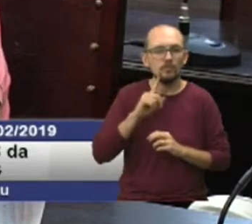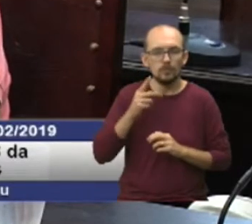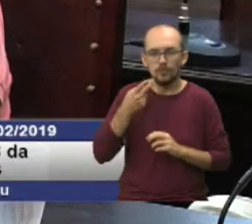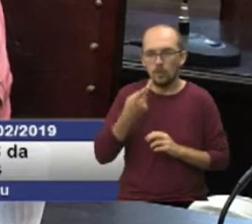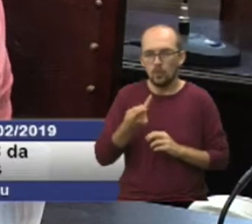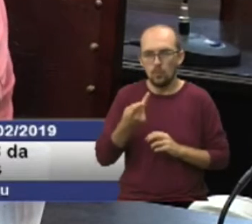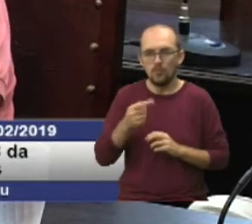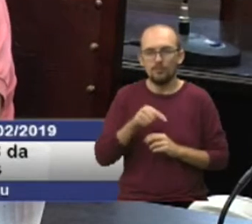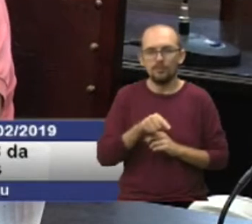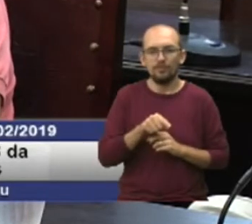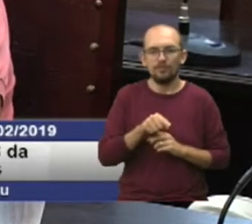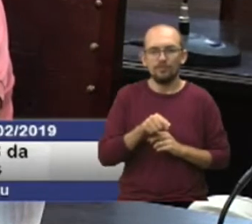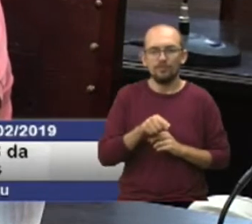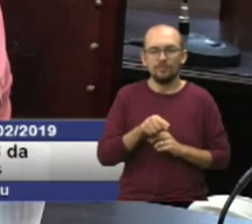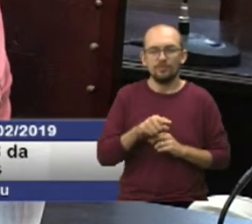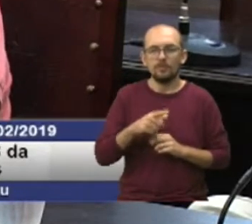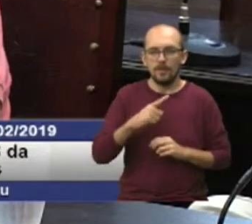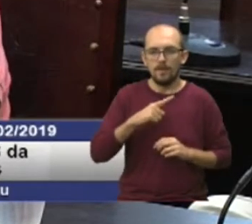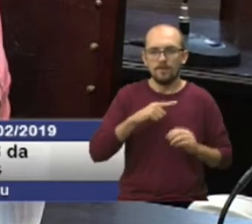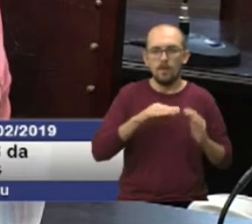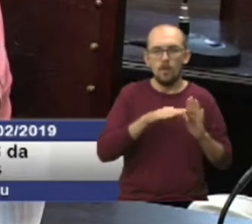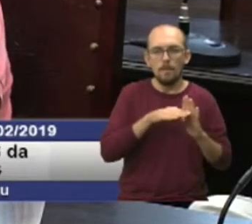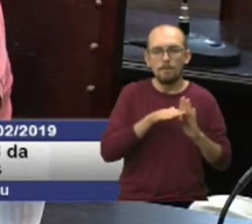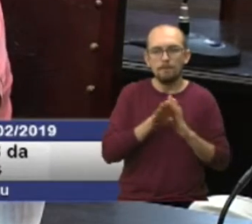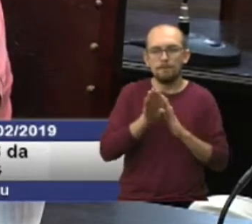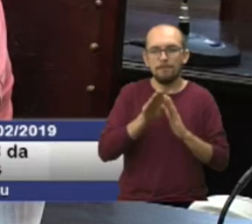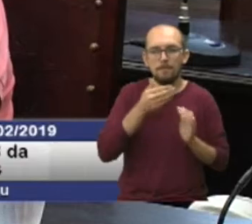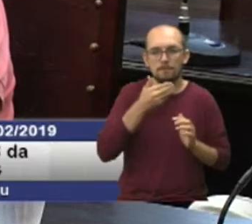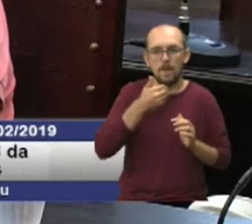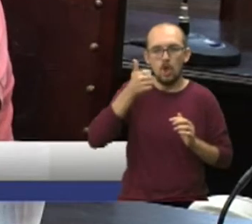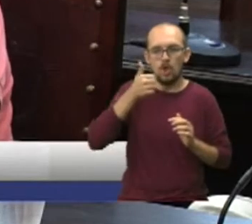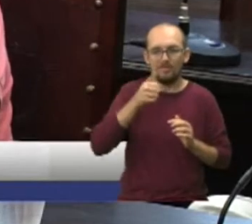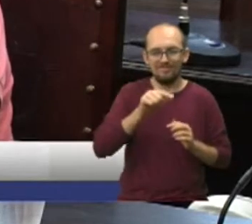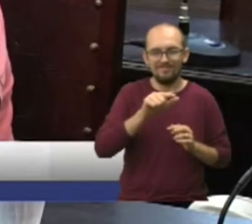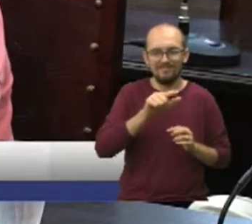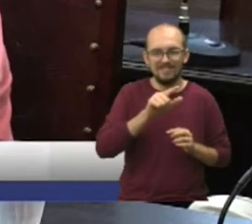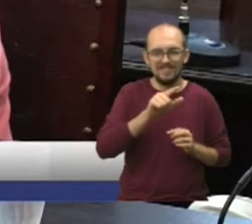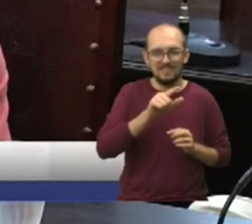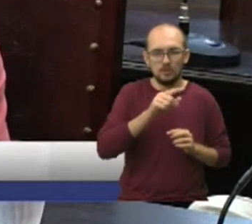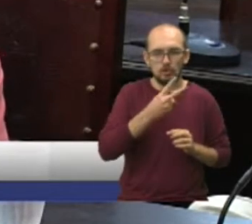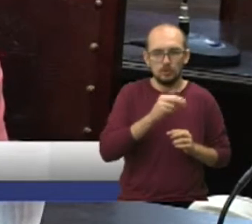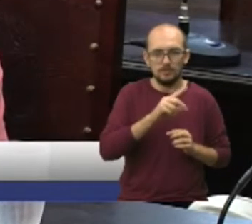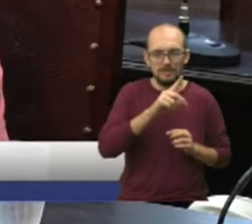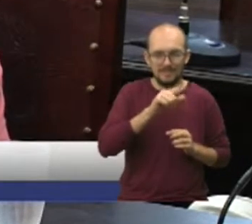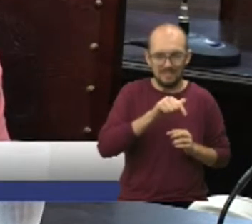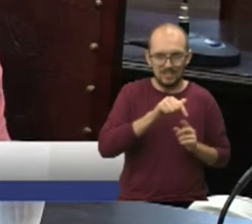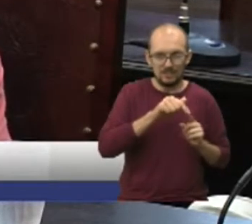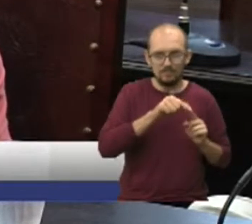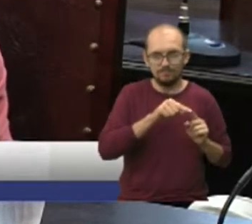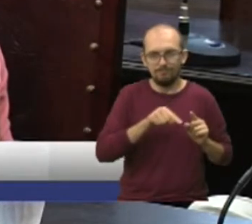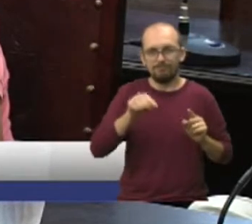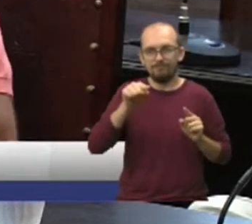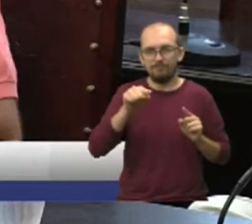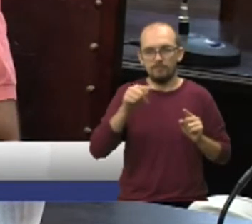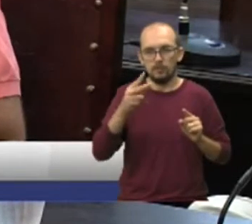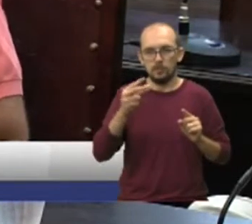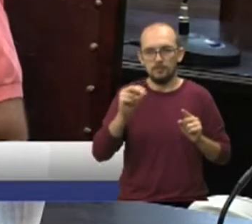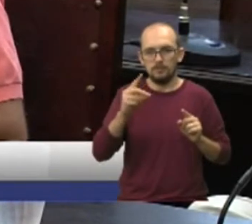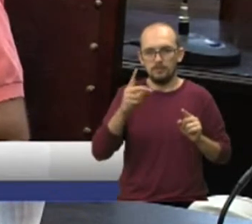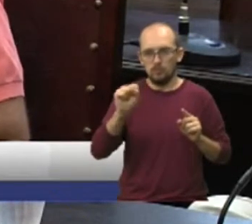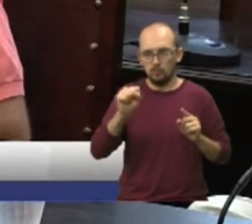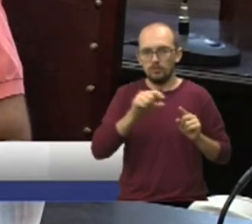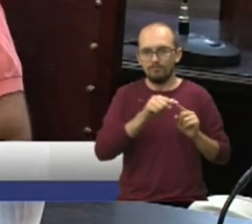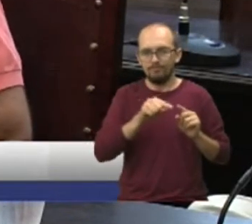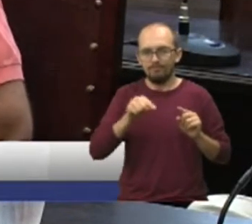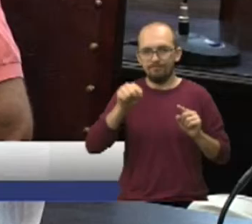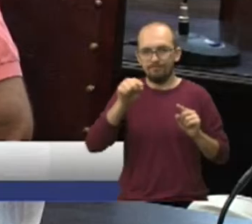houve uma melhora de 17 para 18, né? 2017 para 18. Mas eu vi a